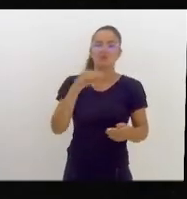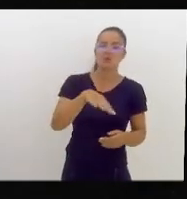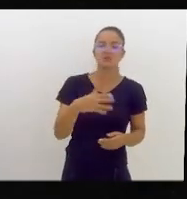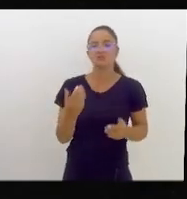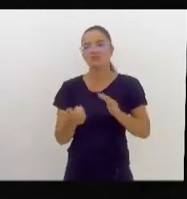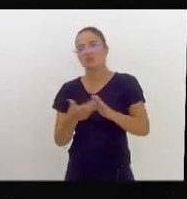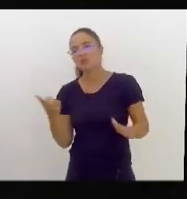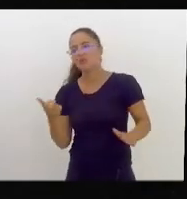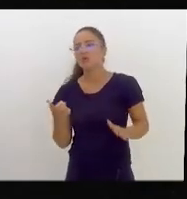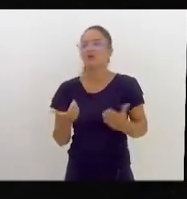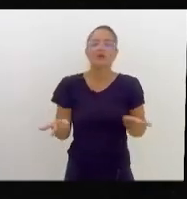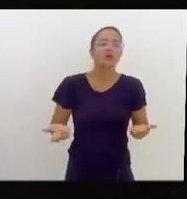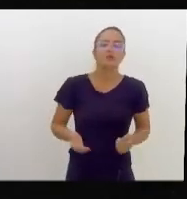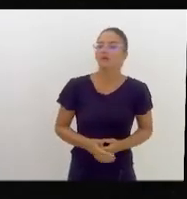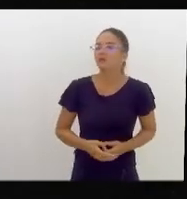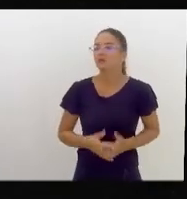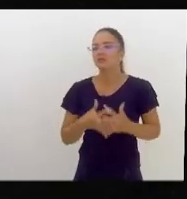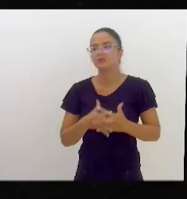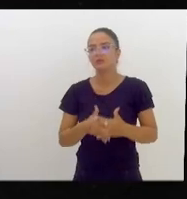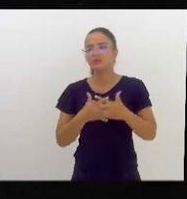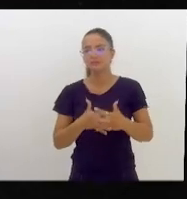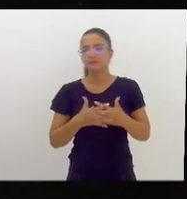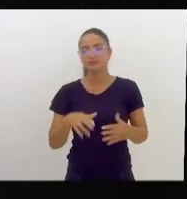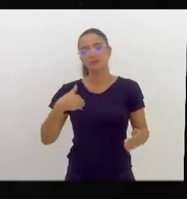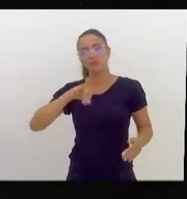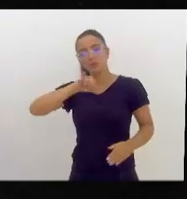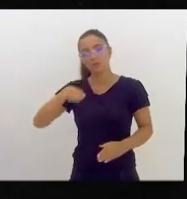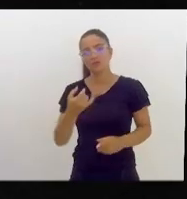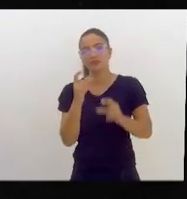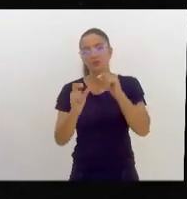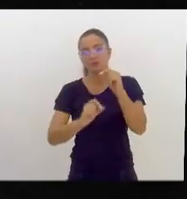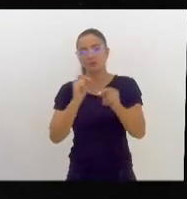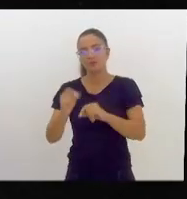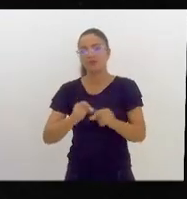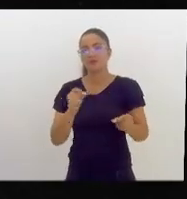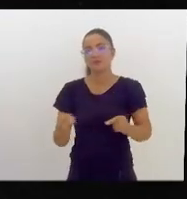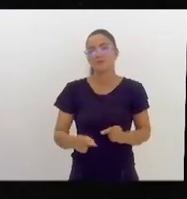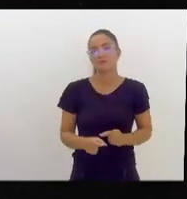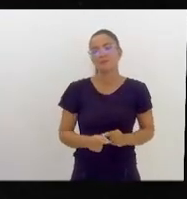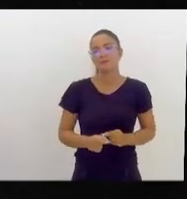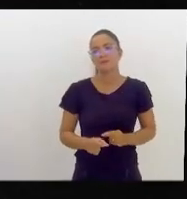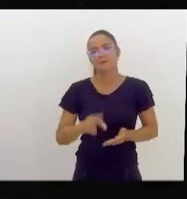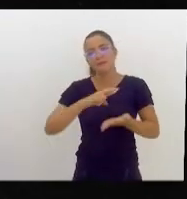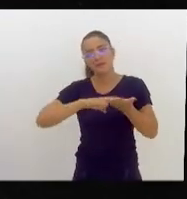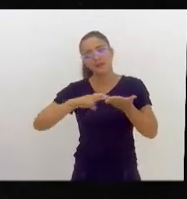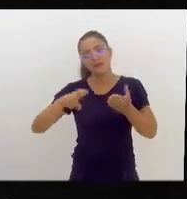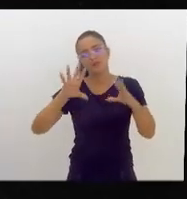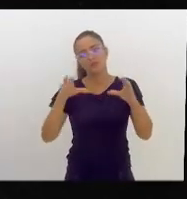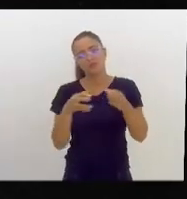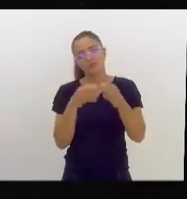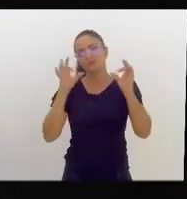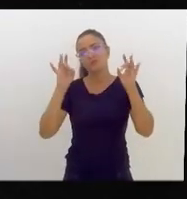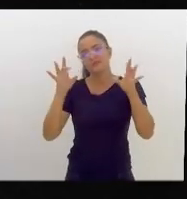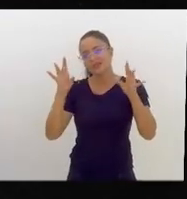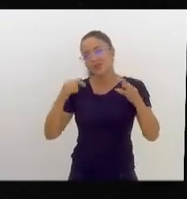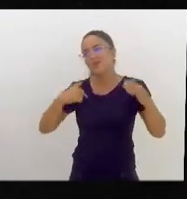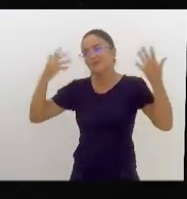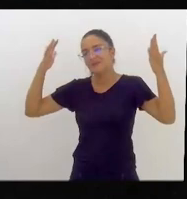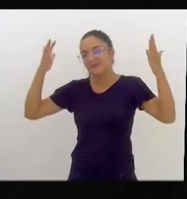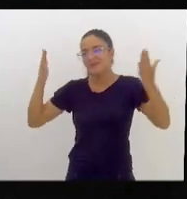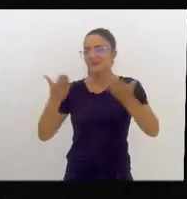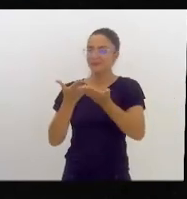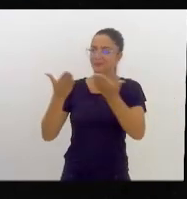queria aproveitar, já que o relatório, né, também foi aprovado da comissão especial, queria dizer, parabenizar todos os